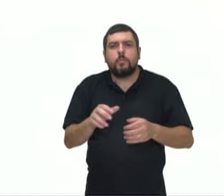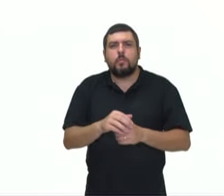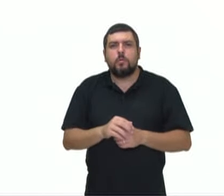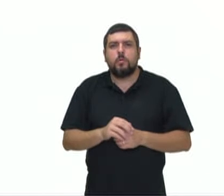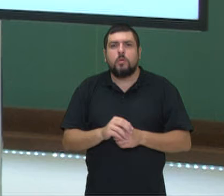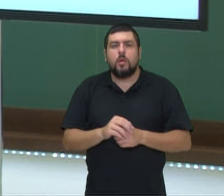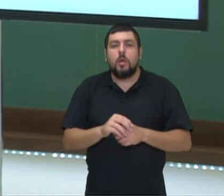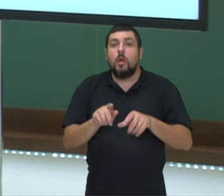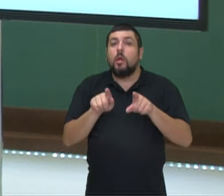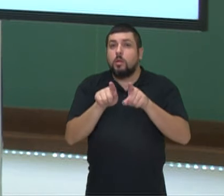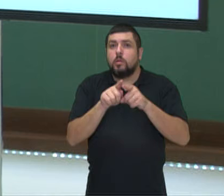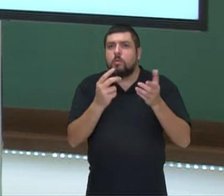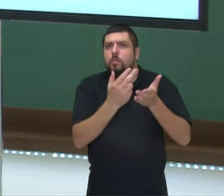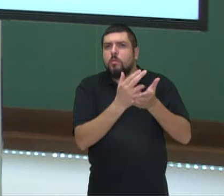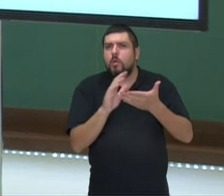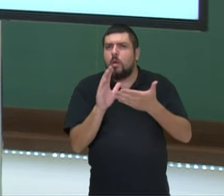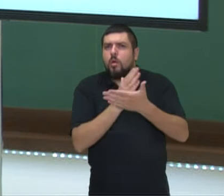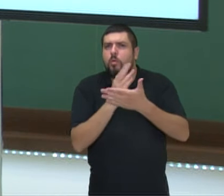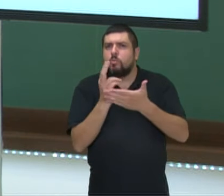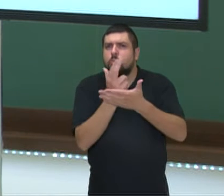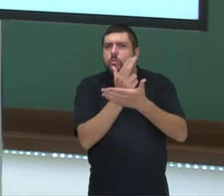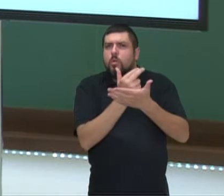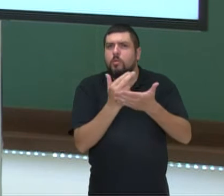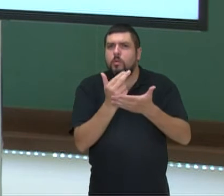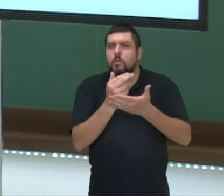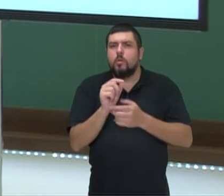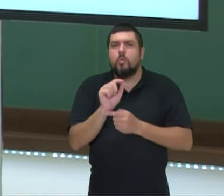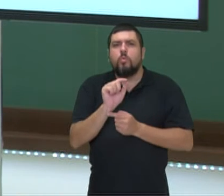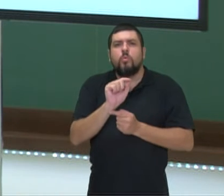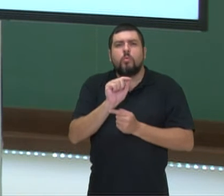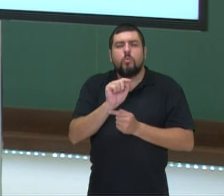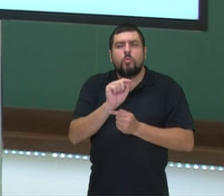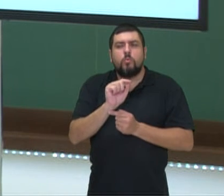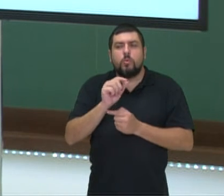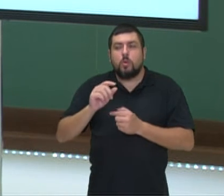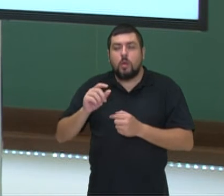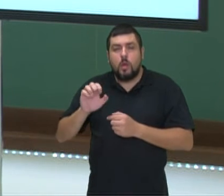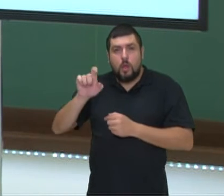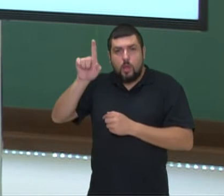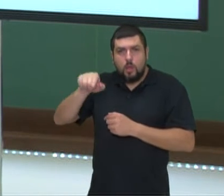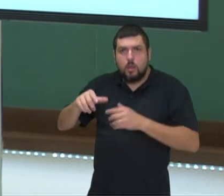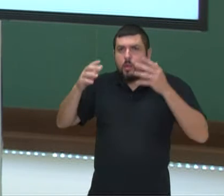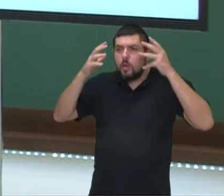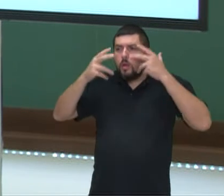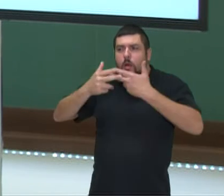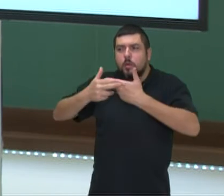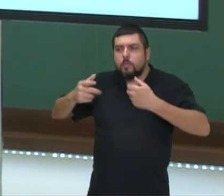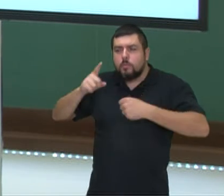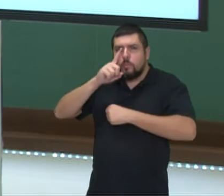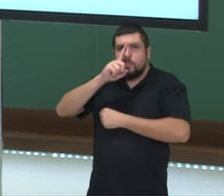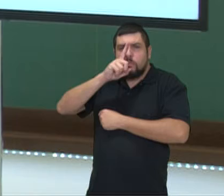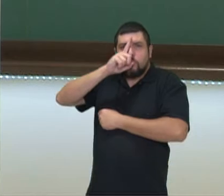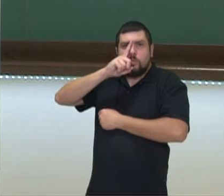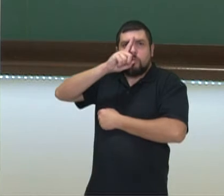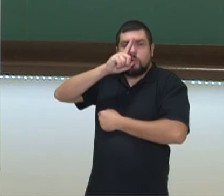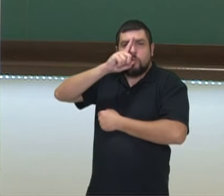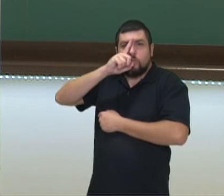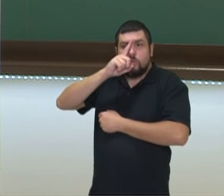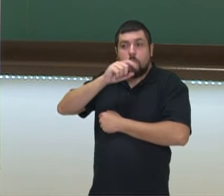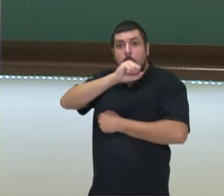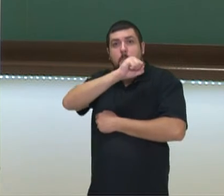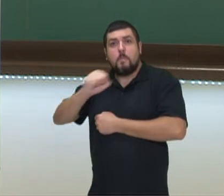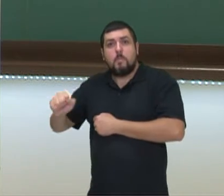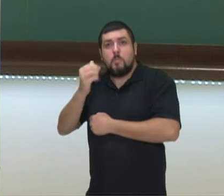né, onde esses homens estavam se fixando. Cenas da vida cotidiana também podem ser observadas, né? O que é